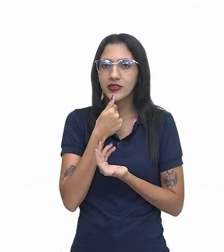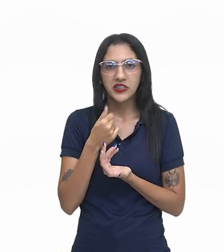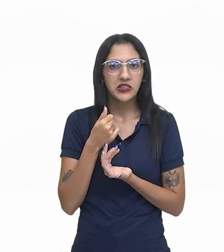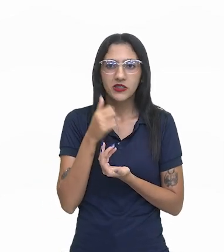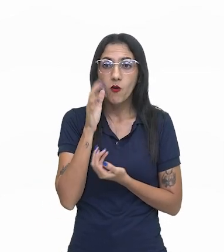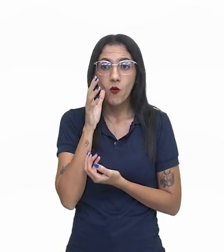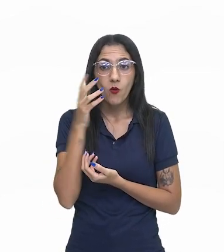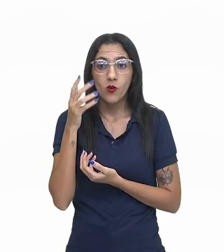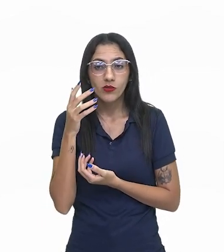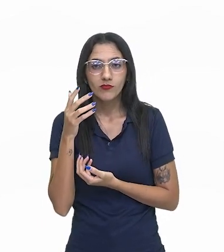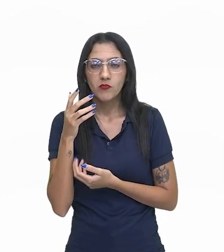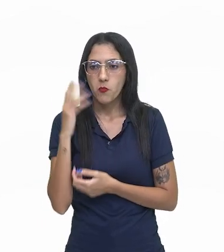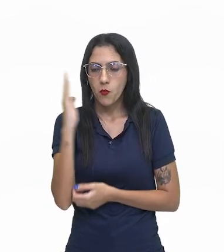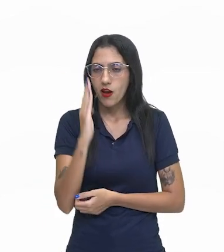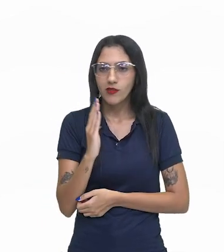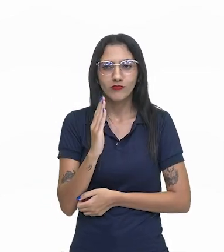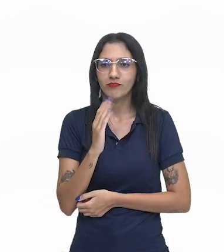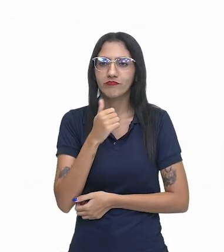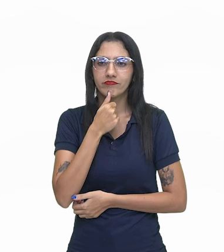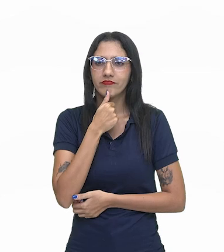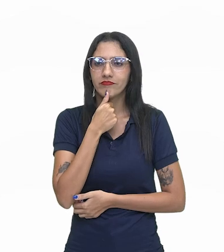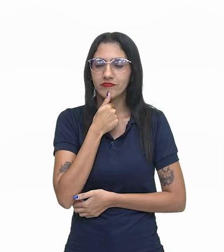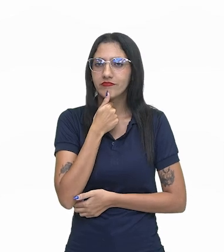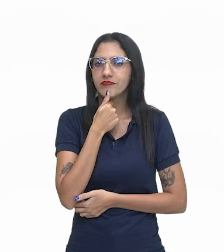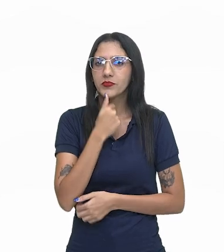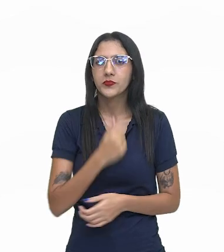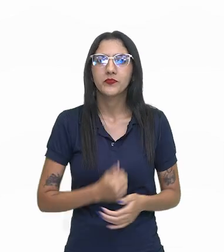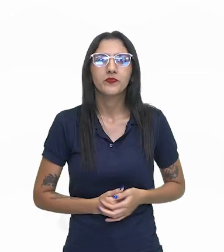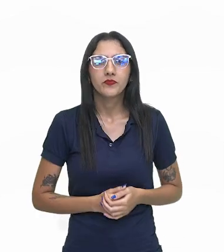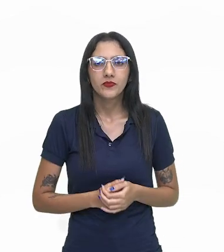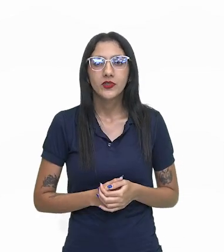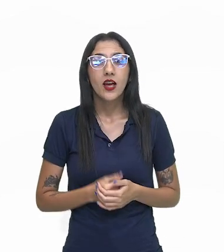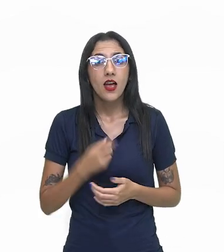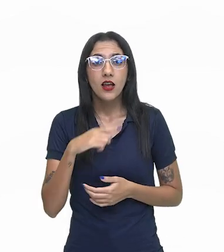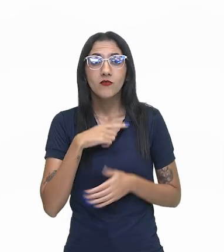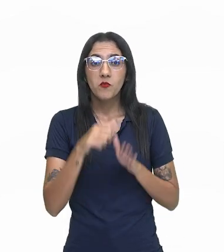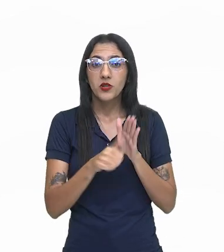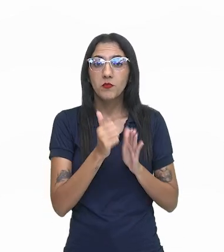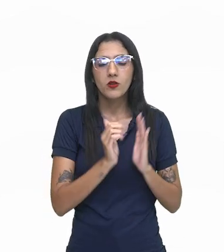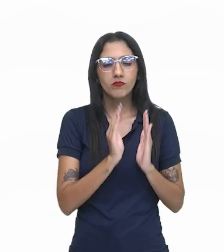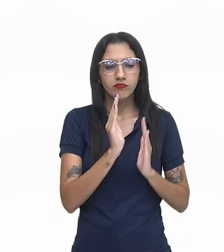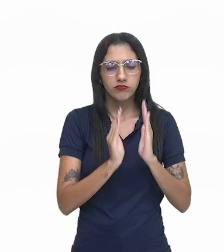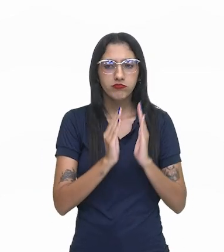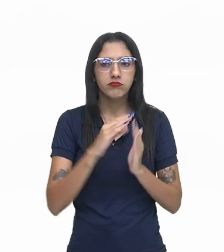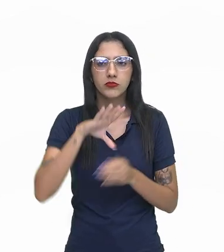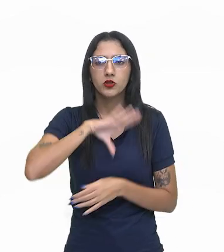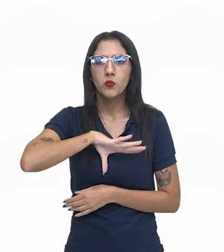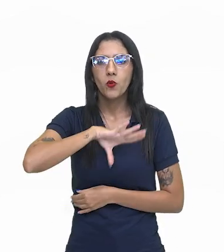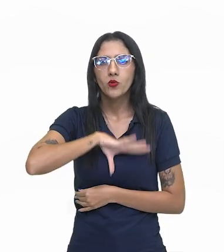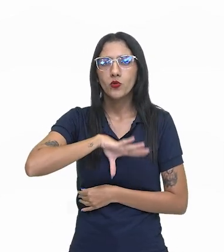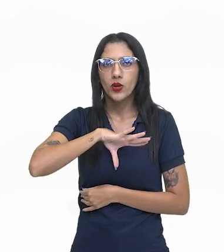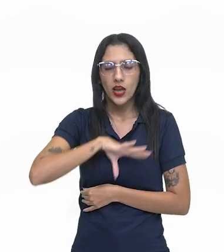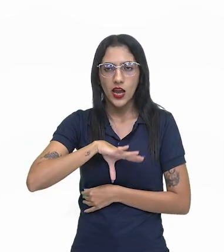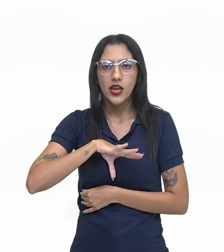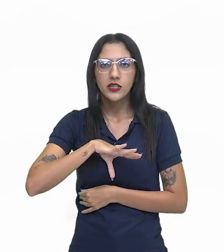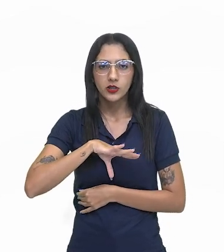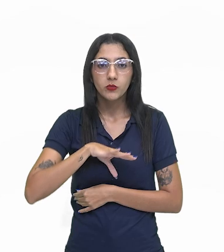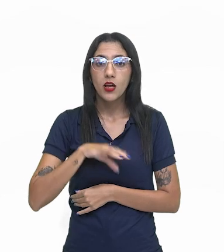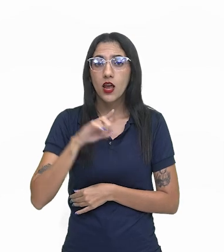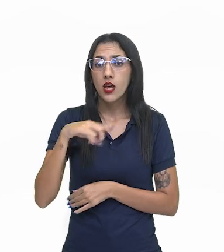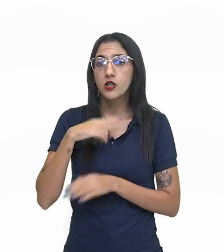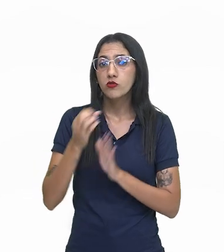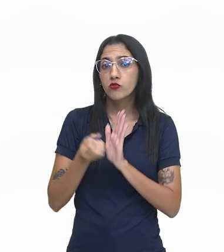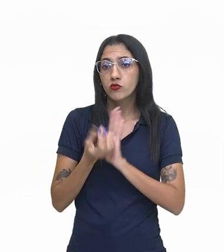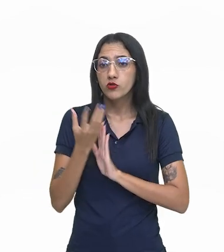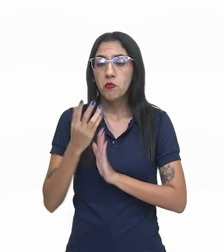aconteceu no Brasil. A gente fala sobre o primeiro movimento de língua portuguesa, porque aconteceu em Portugal